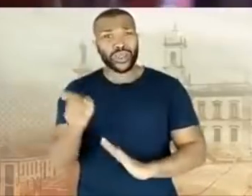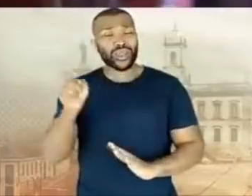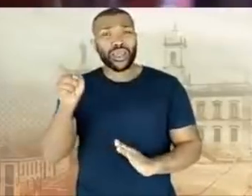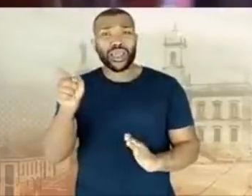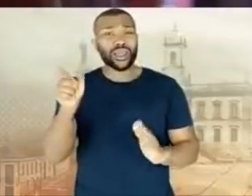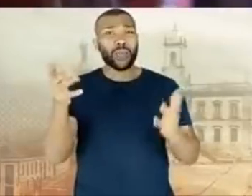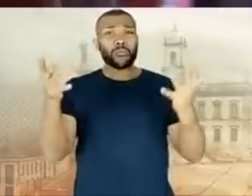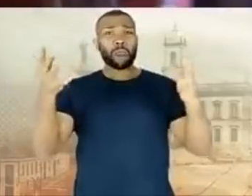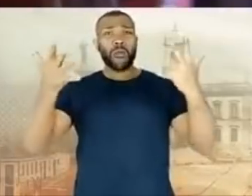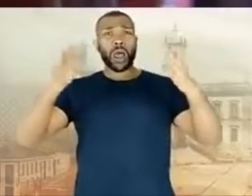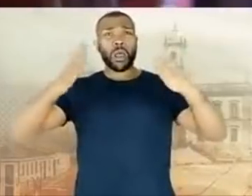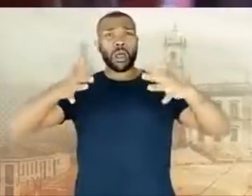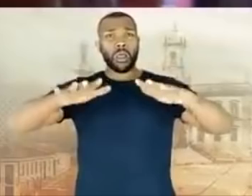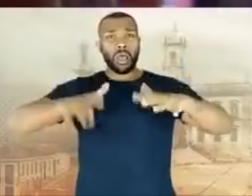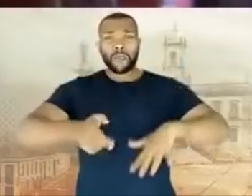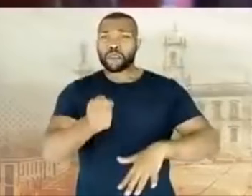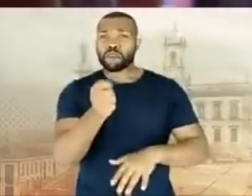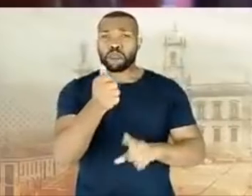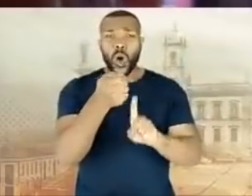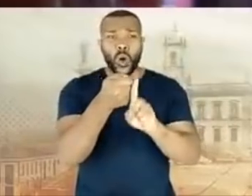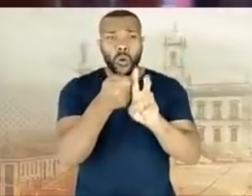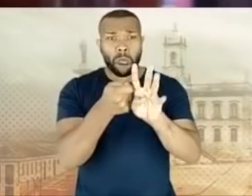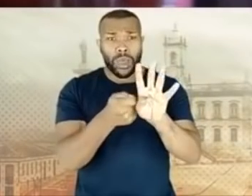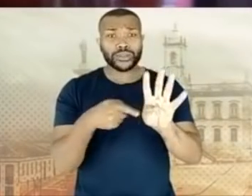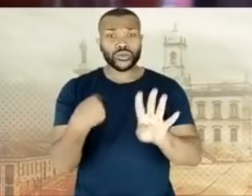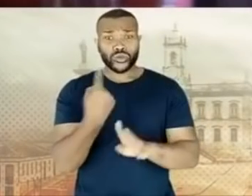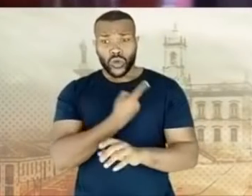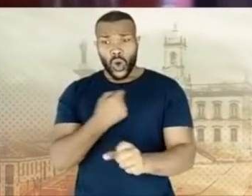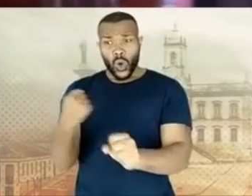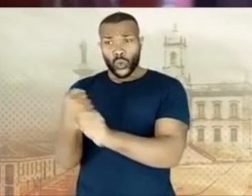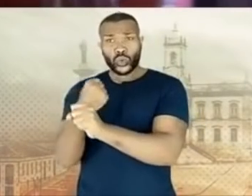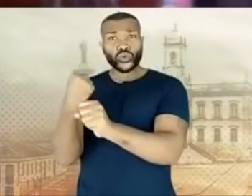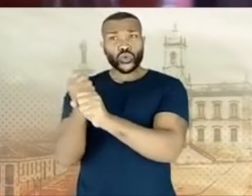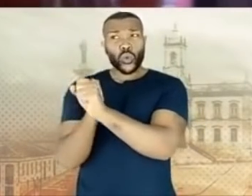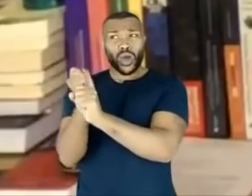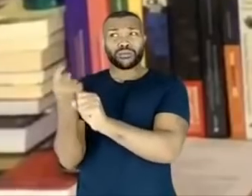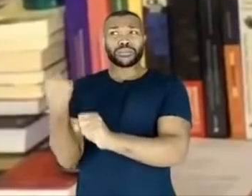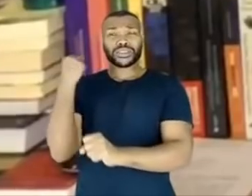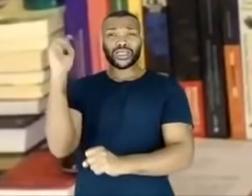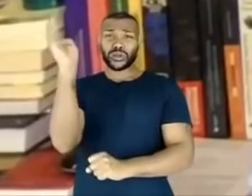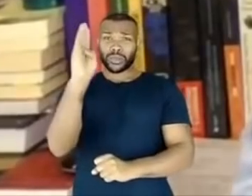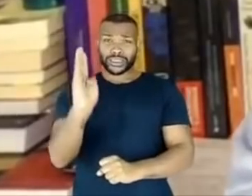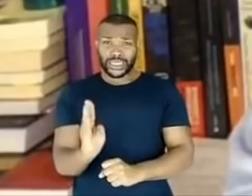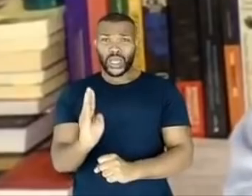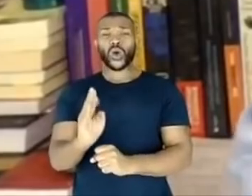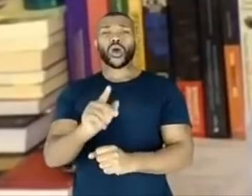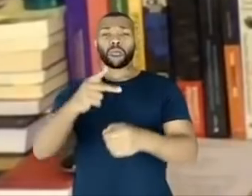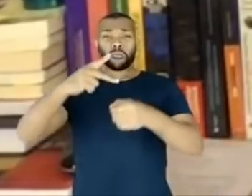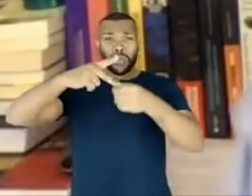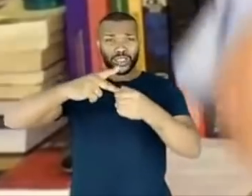poucos meses aquilo que foi construído em muitos anos no nosso país. É o fatiamento da Petrobras, é a venda